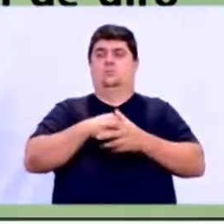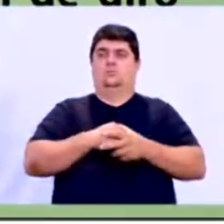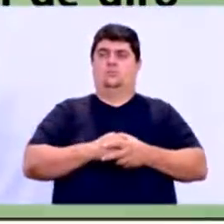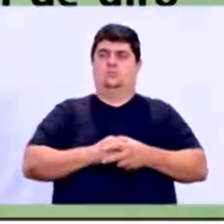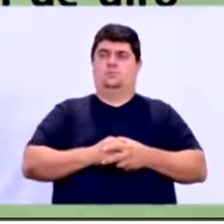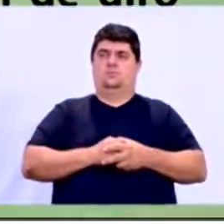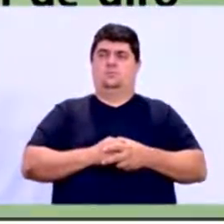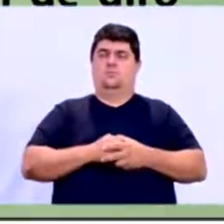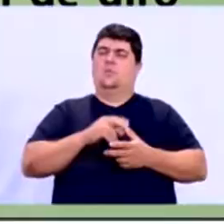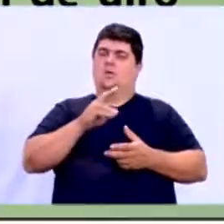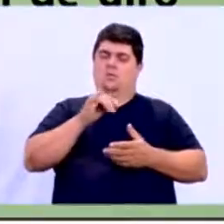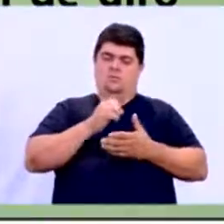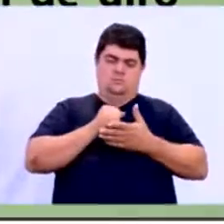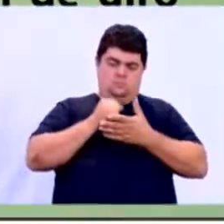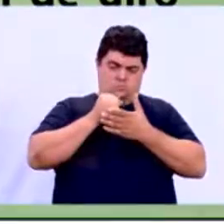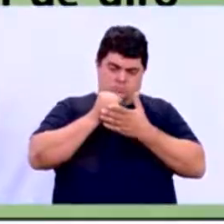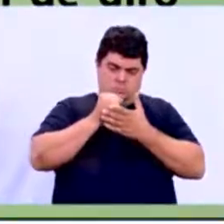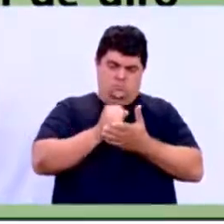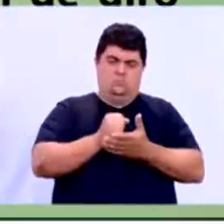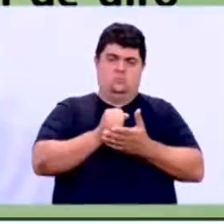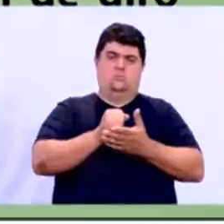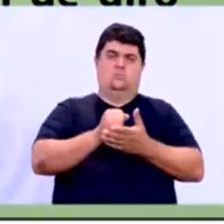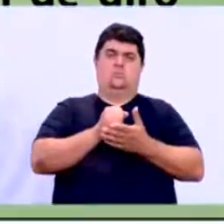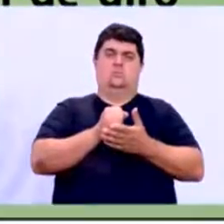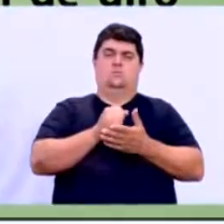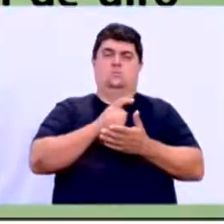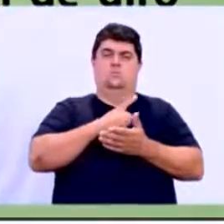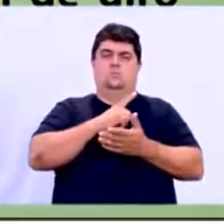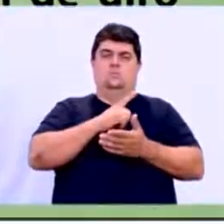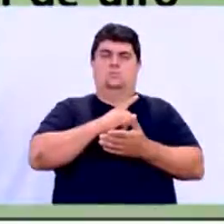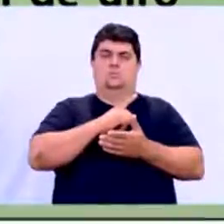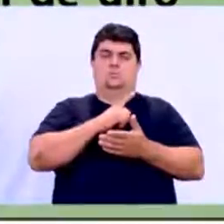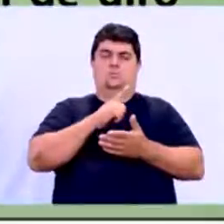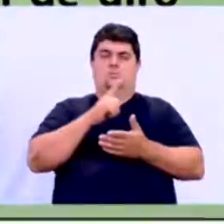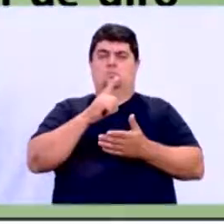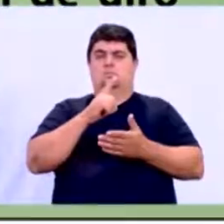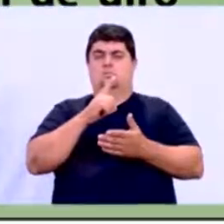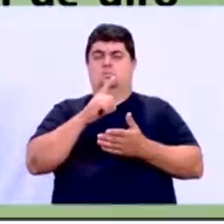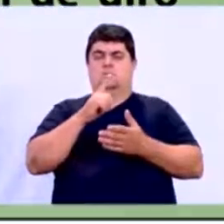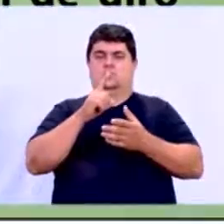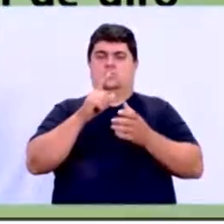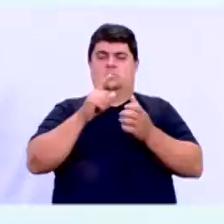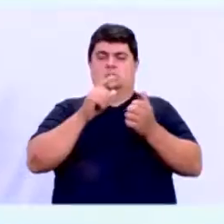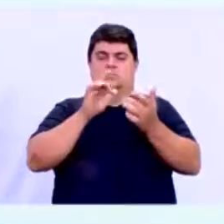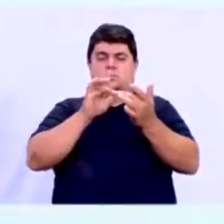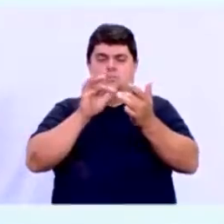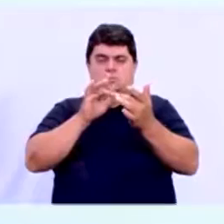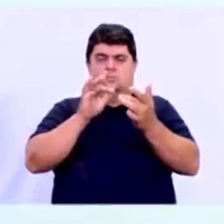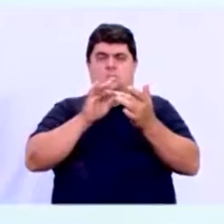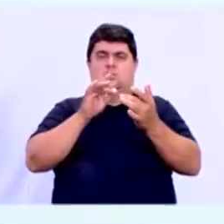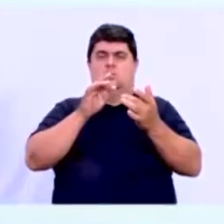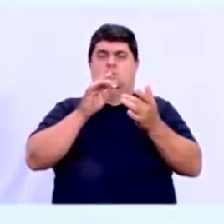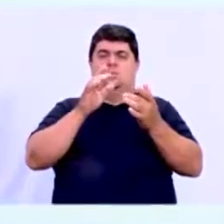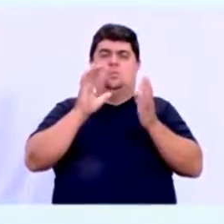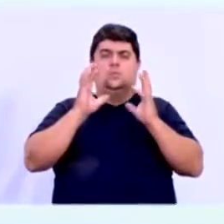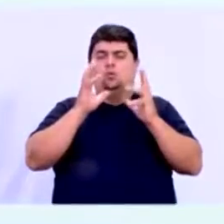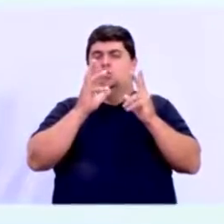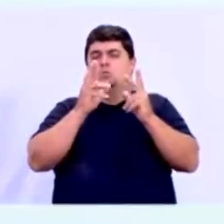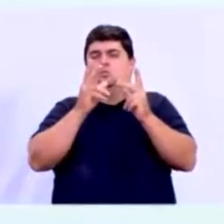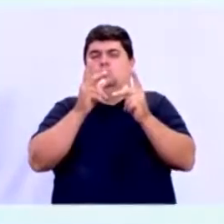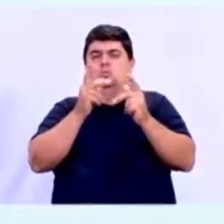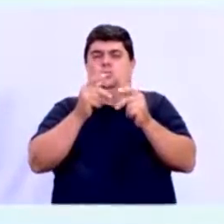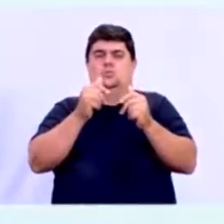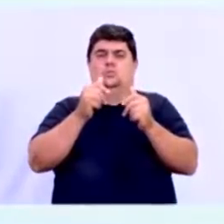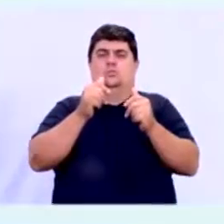Ela vai te auxiliar, então, tanto na relação dos seus recursos, né, dos recursos que